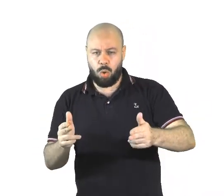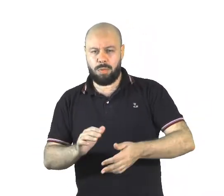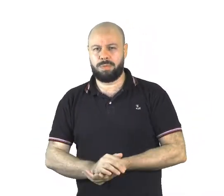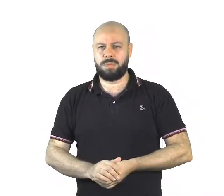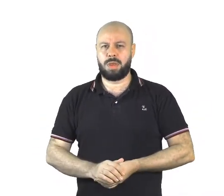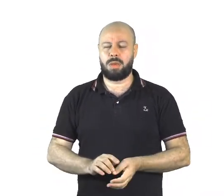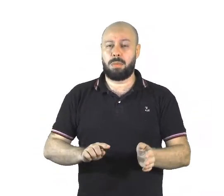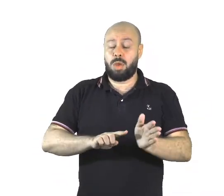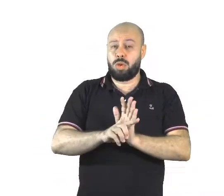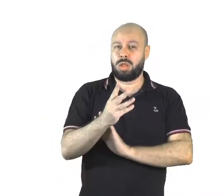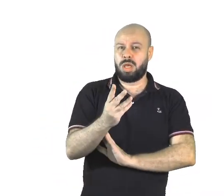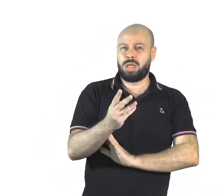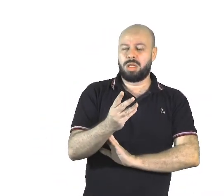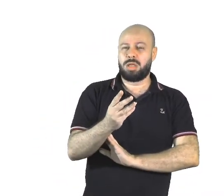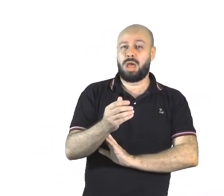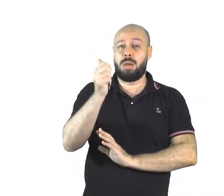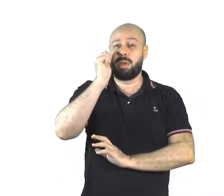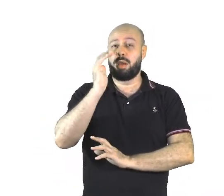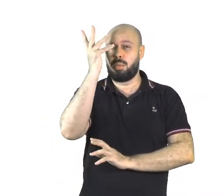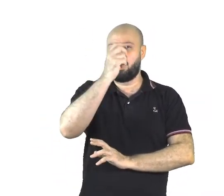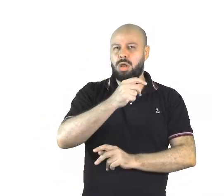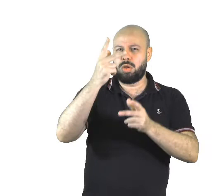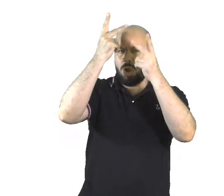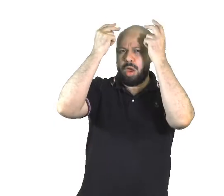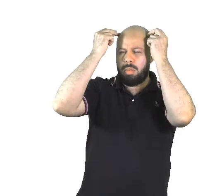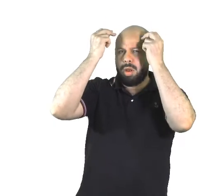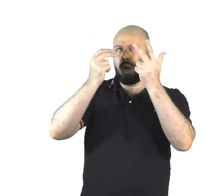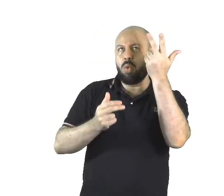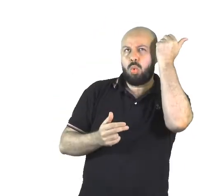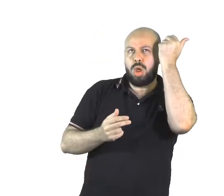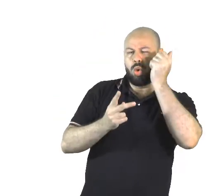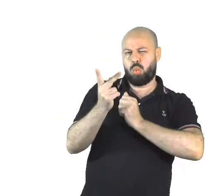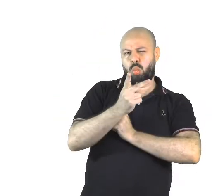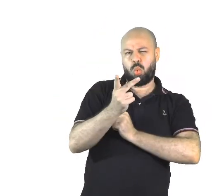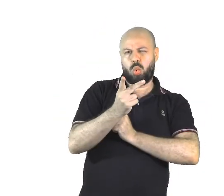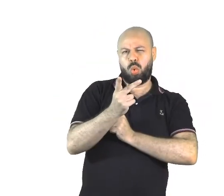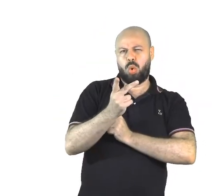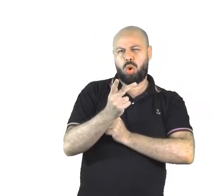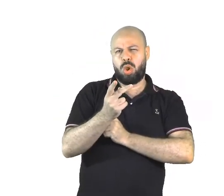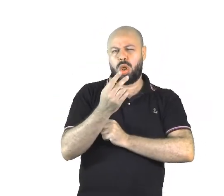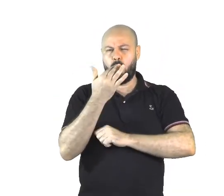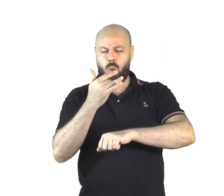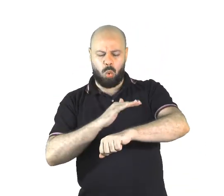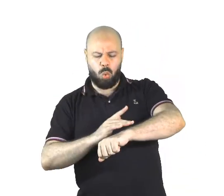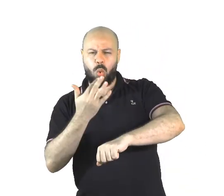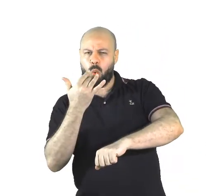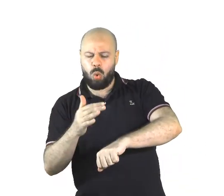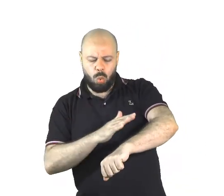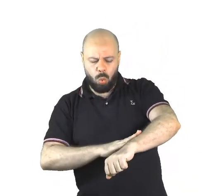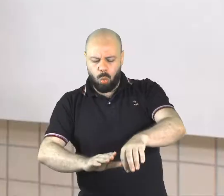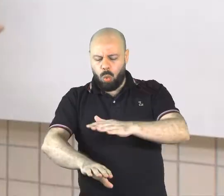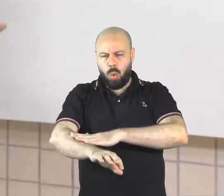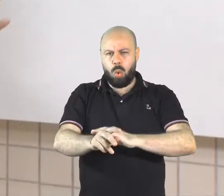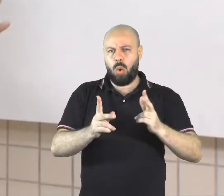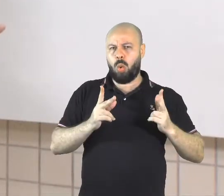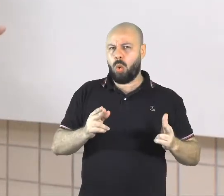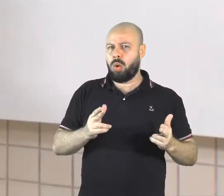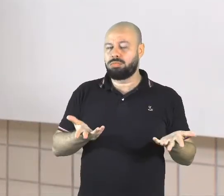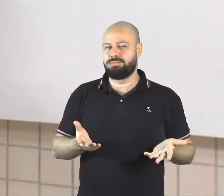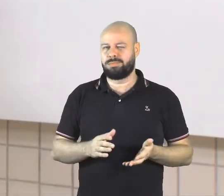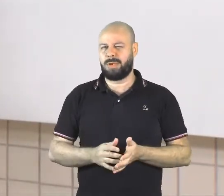pergunta, e a menina bonita do laço de fita e o coelho, também são da mesma cor? Aí Aí você vai responder. Muito fácil de